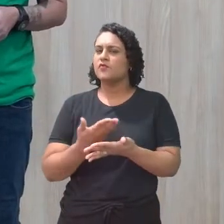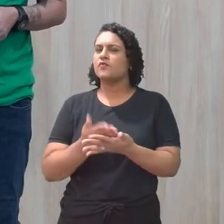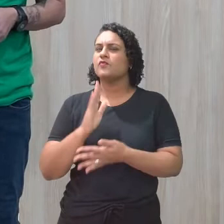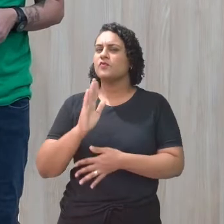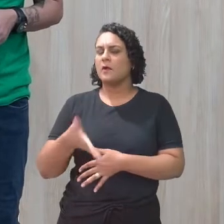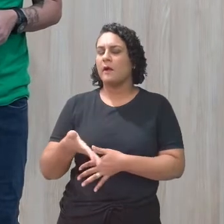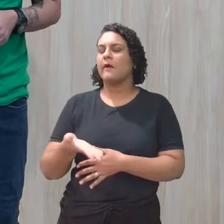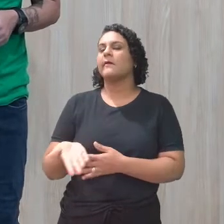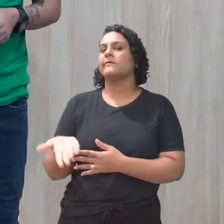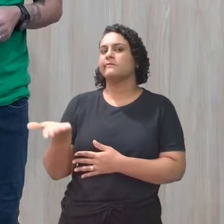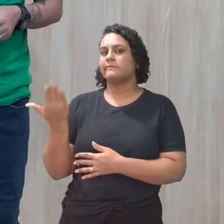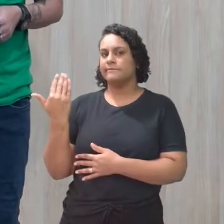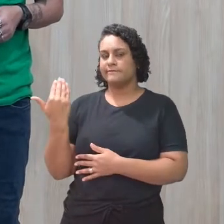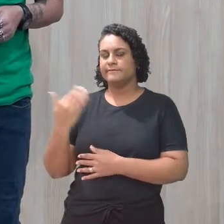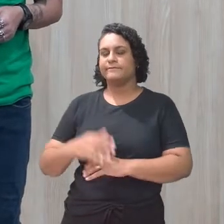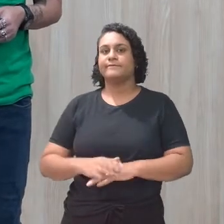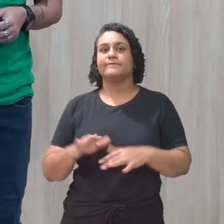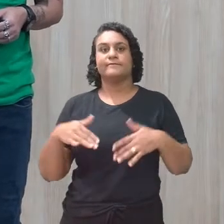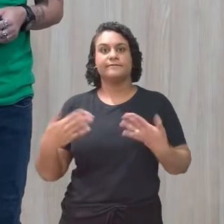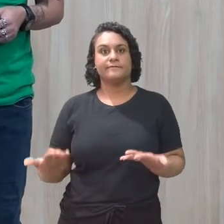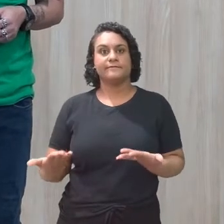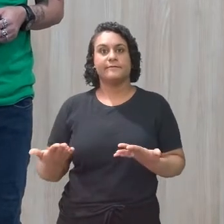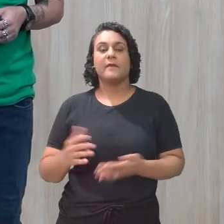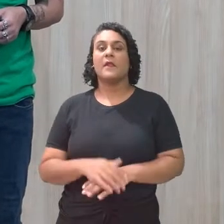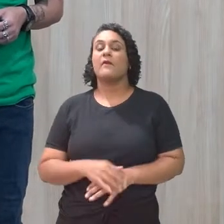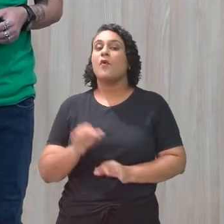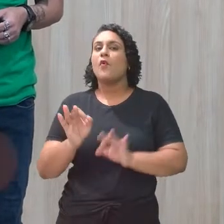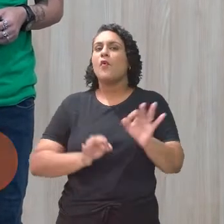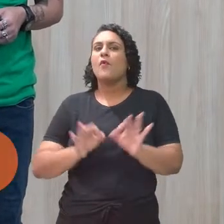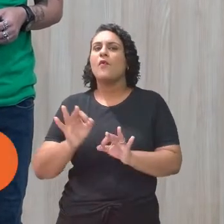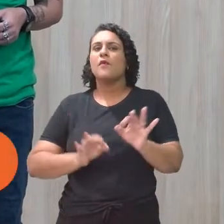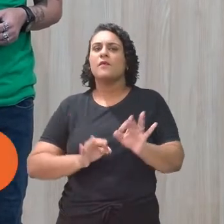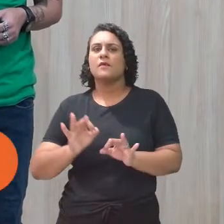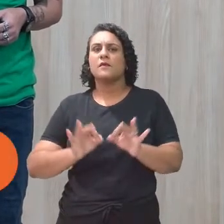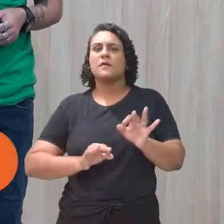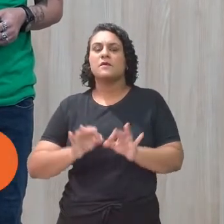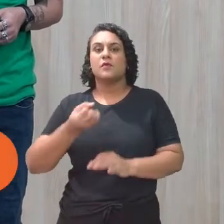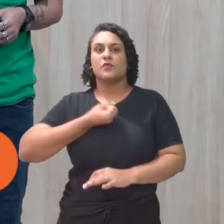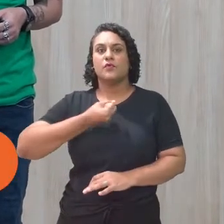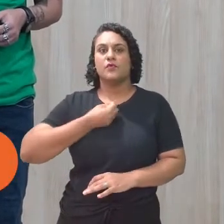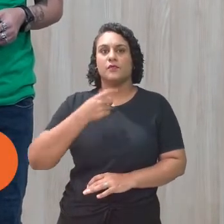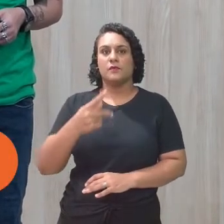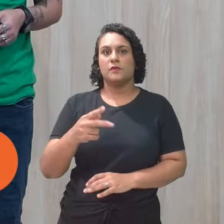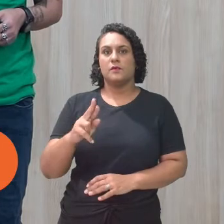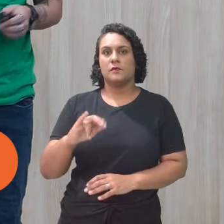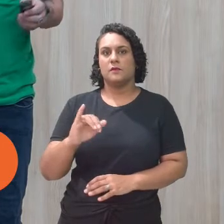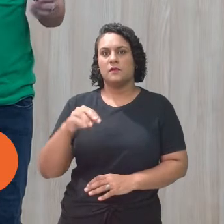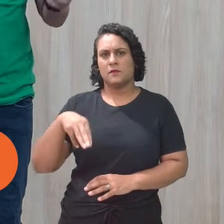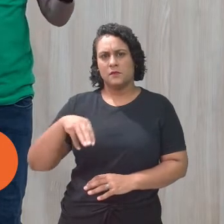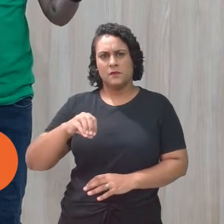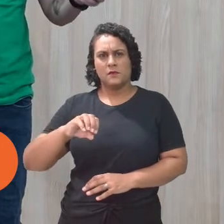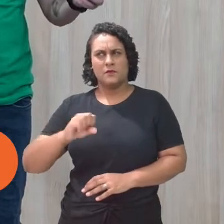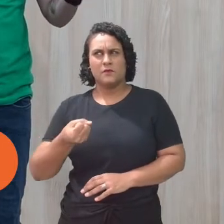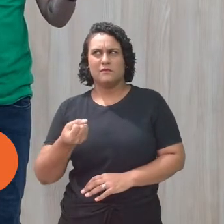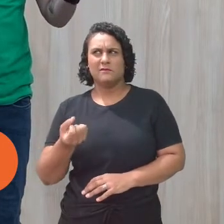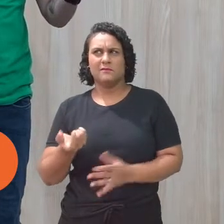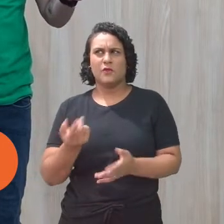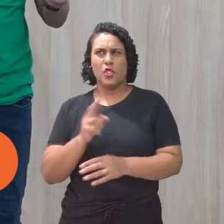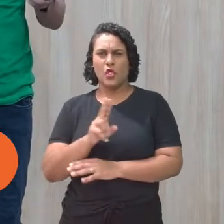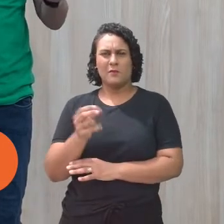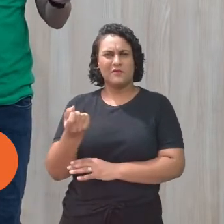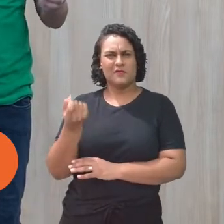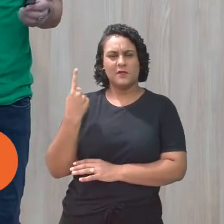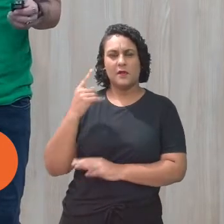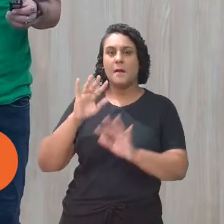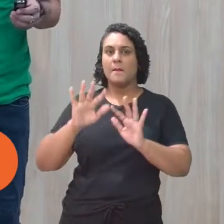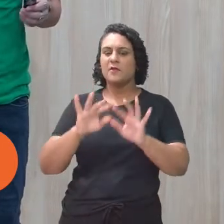aulas anteriores, né? Então a gente vai trabalhar a decomposição em fatores primos, nome meio estranho, mas a gente vai juntar as